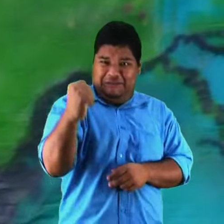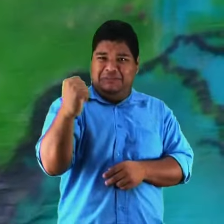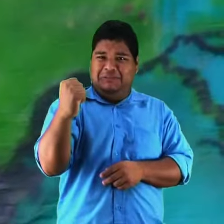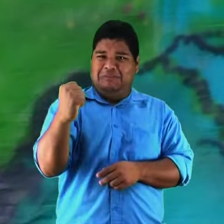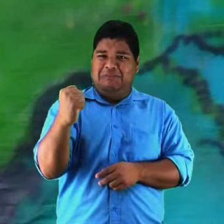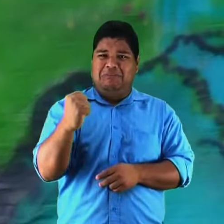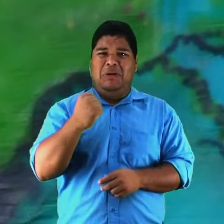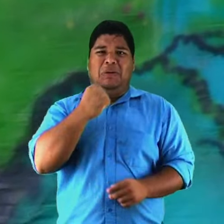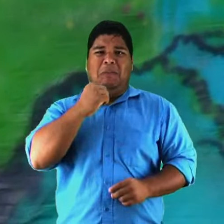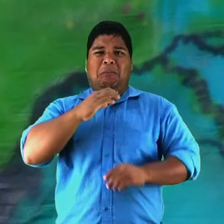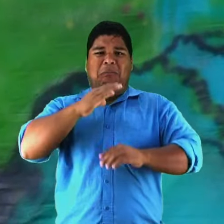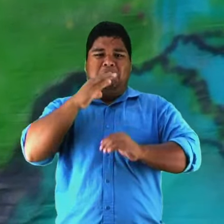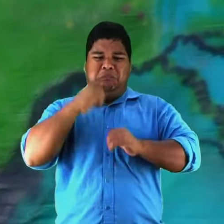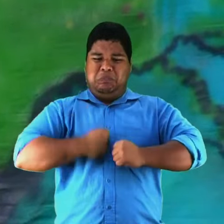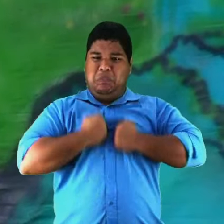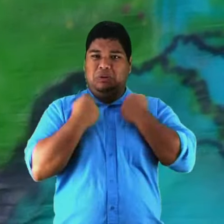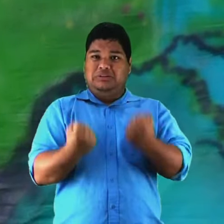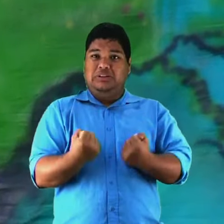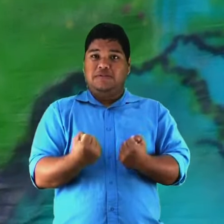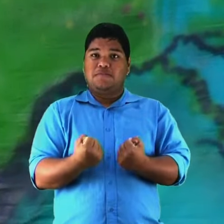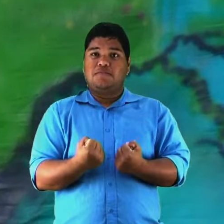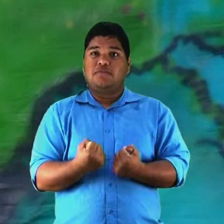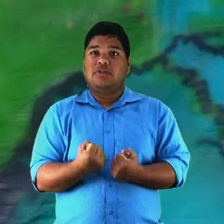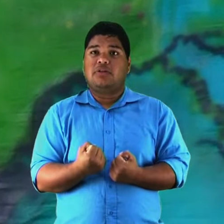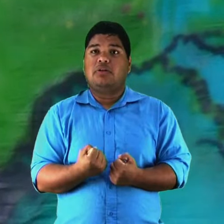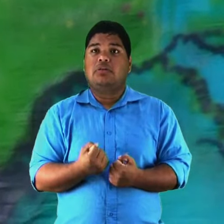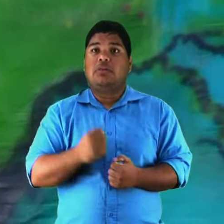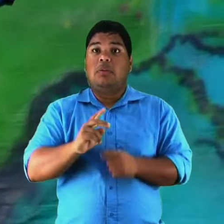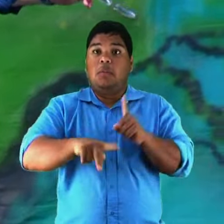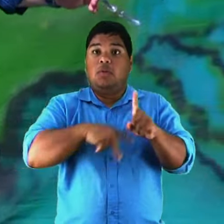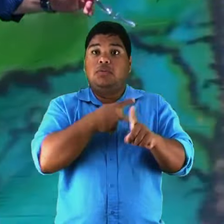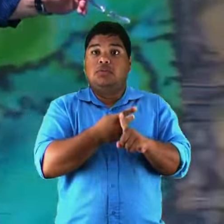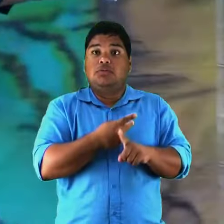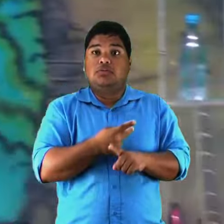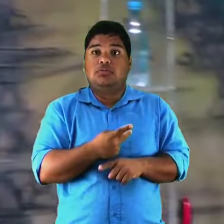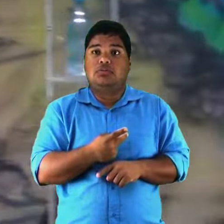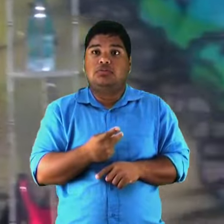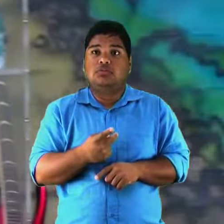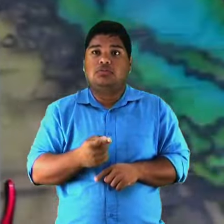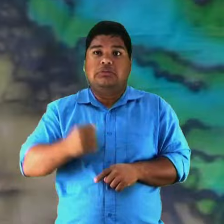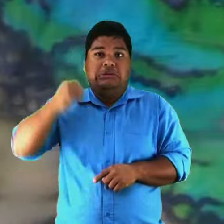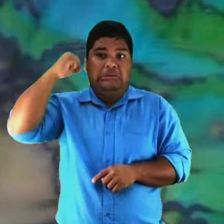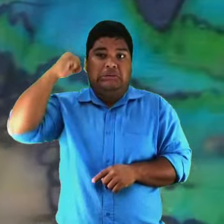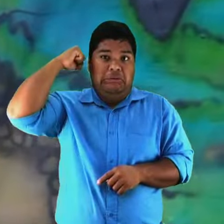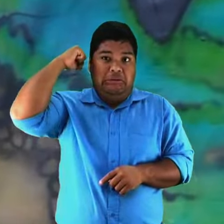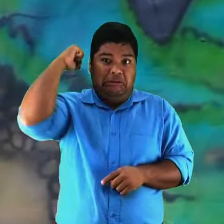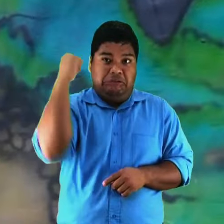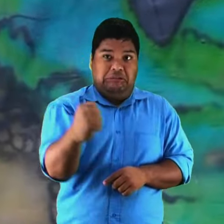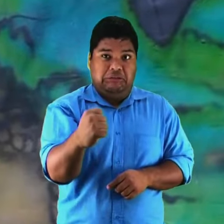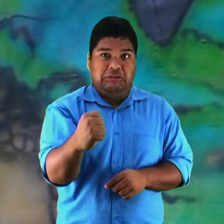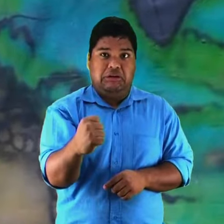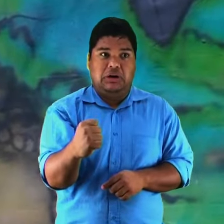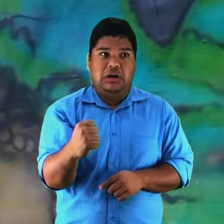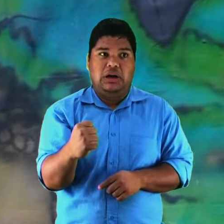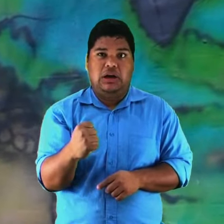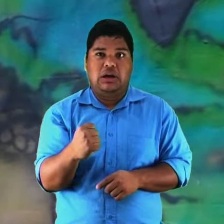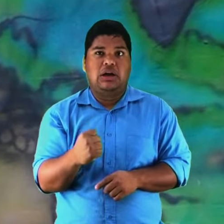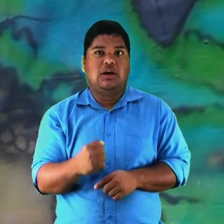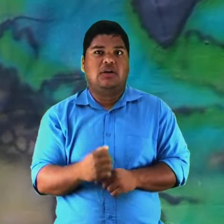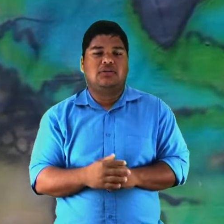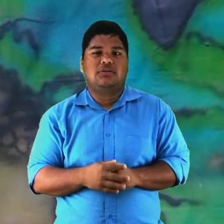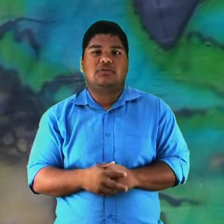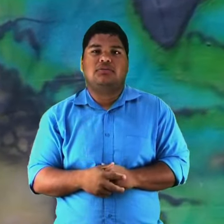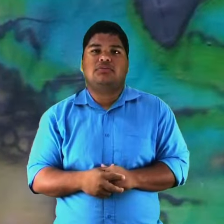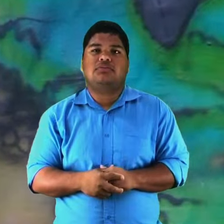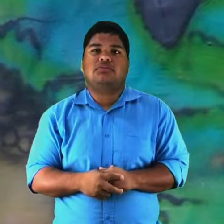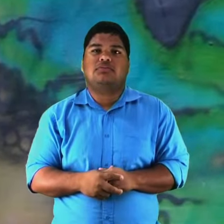Depois que eu vi aquela facada num candidato à presidência, e como aconteceu? Porque